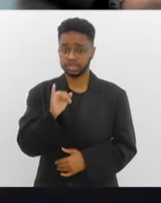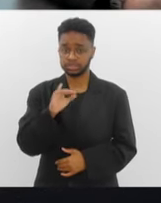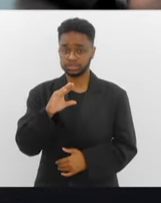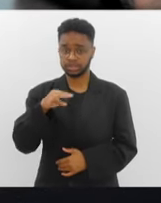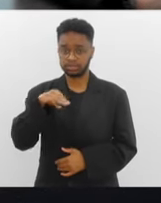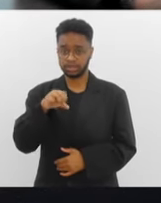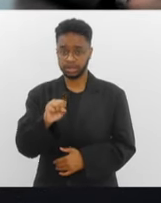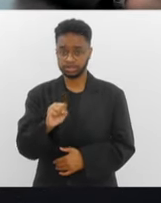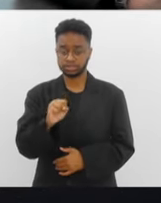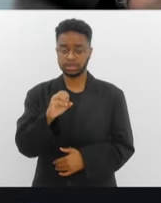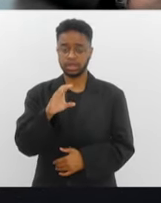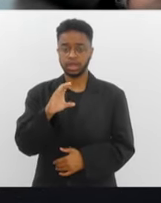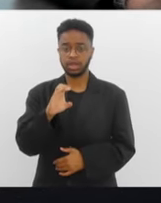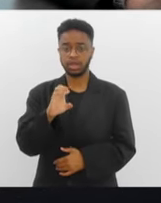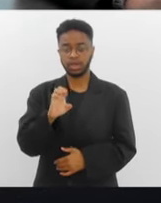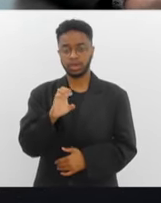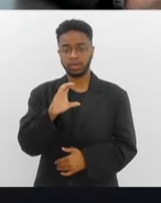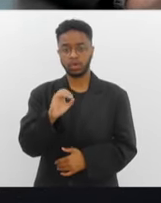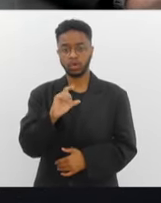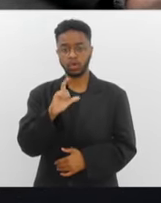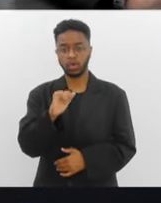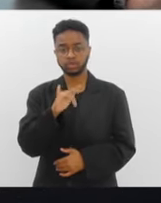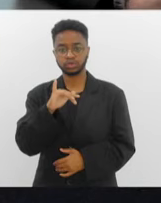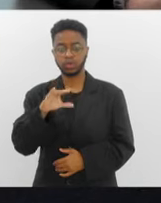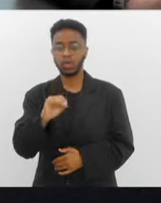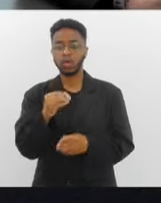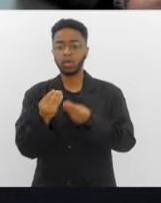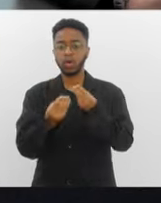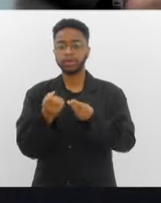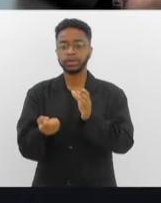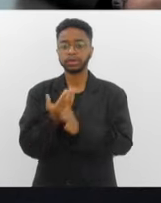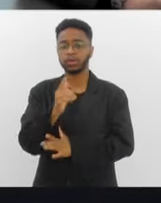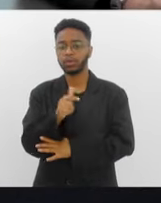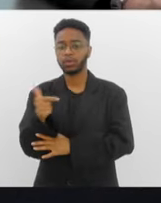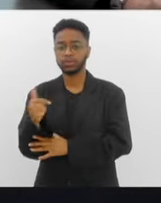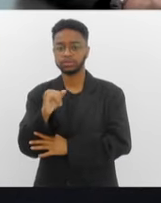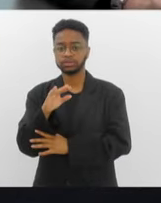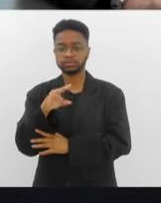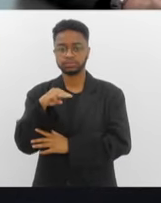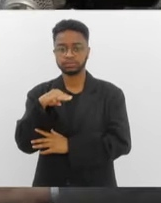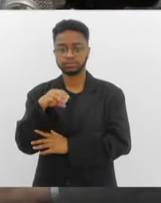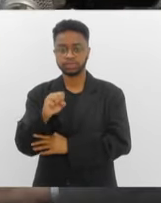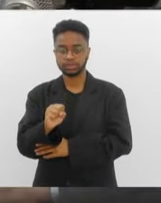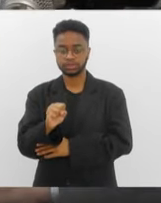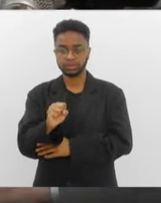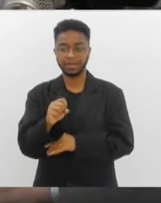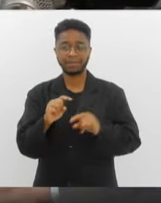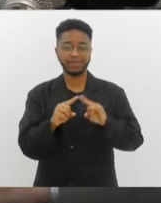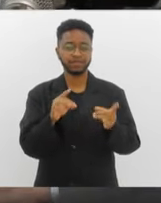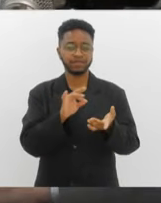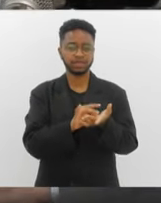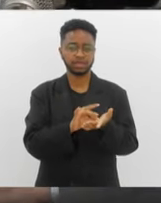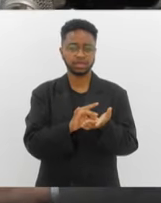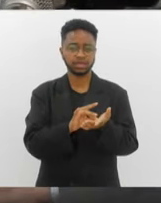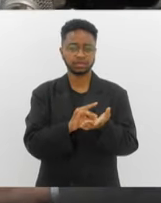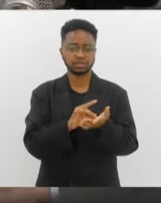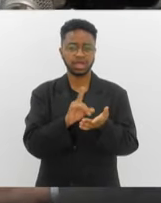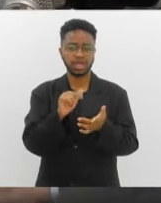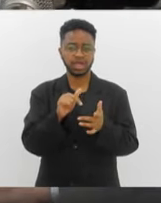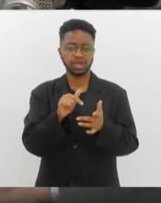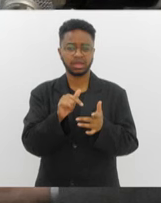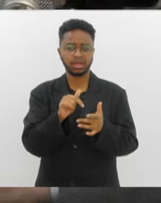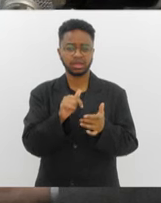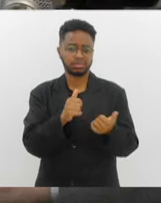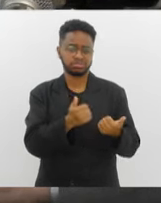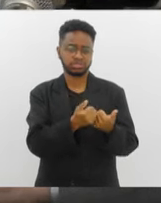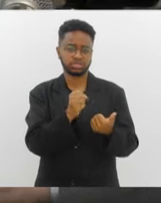ecológico. Como é que ele vai criar outro ICMS? Na verdade, seria um benefício específico para o reuso da água,